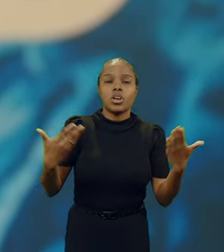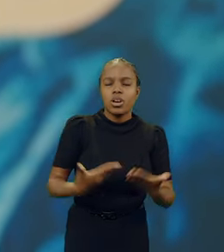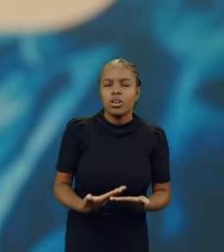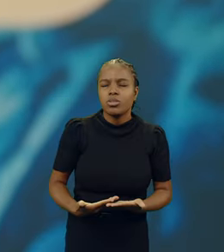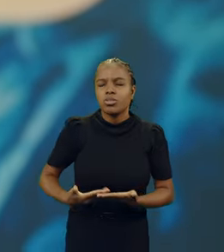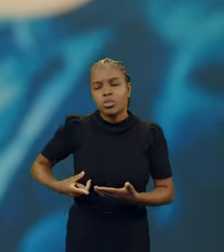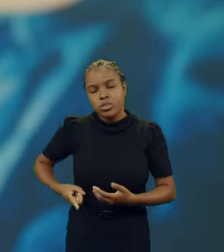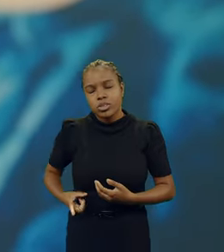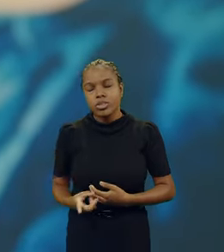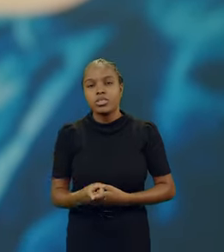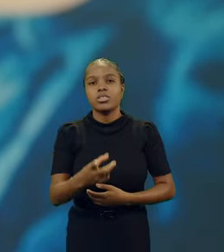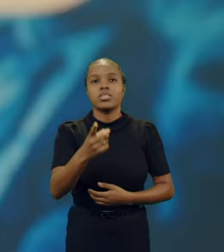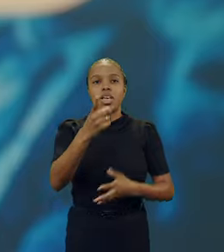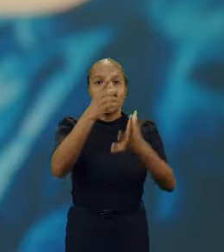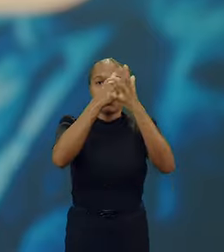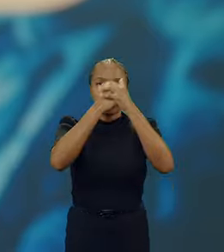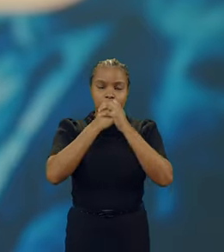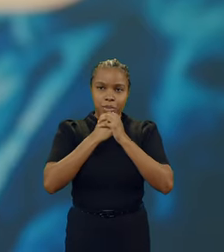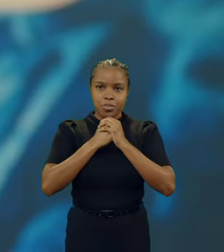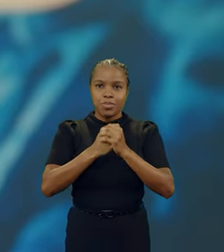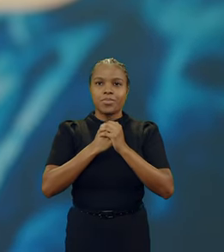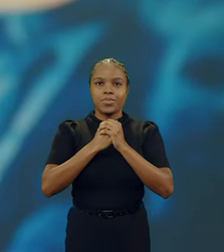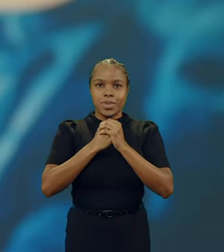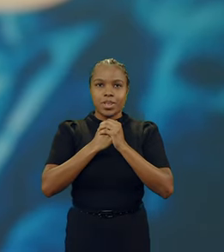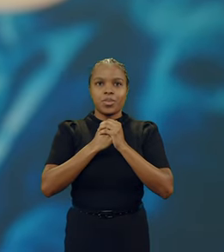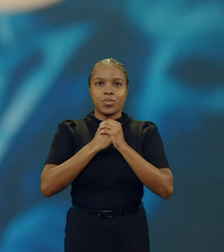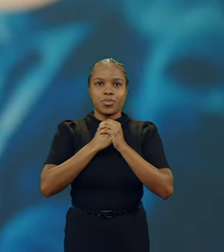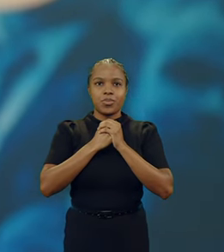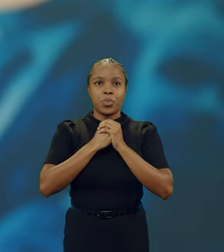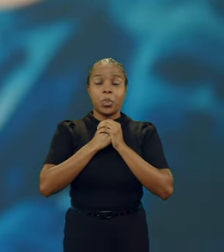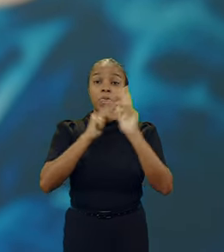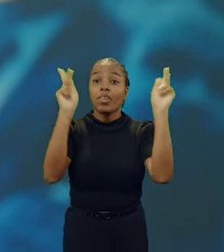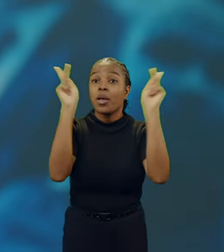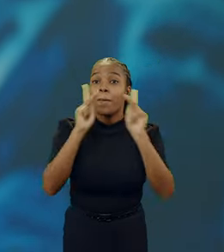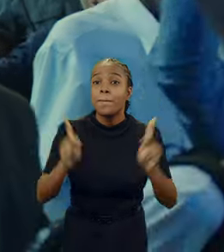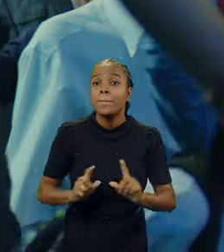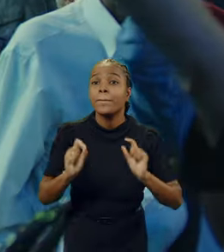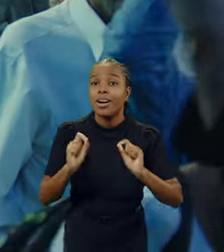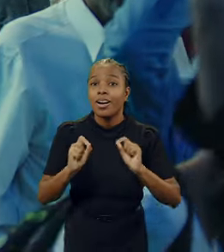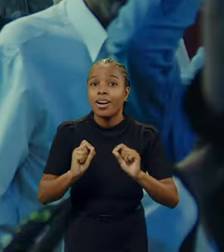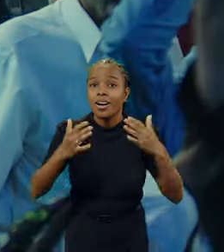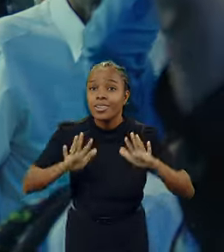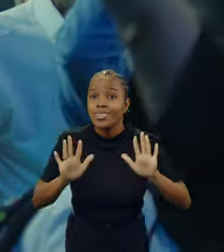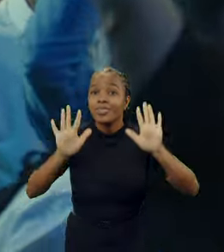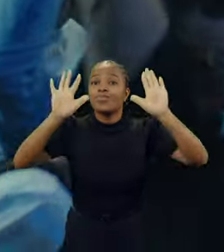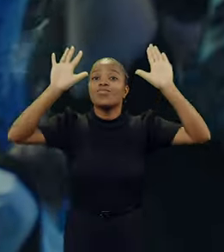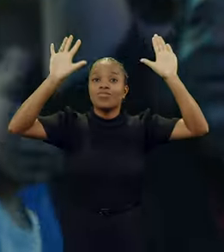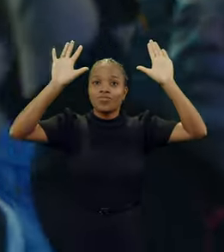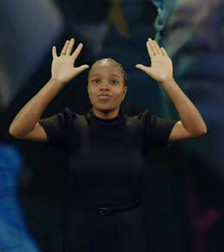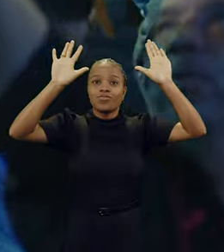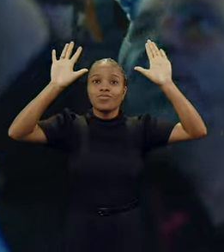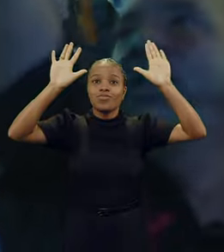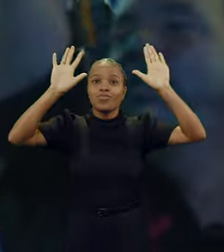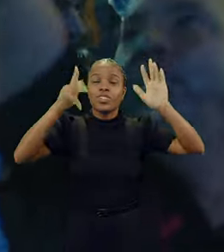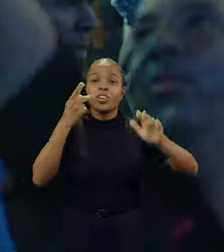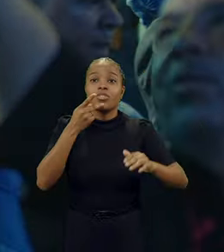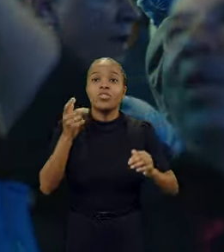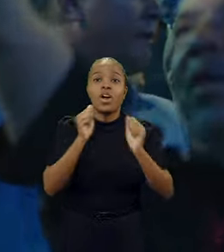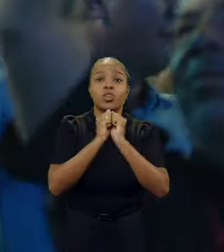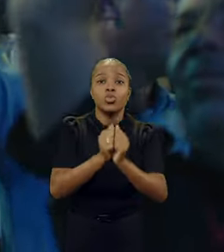e para sempre. Quem tem a paz de Jesus, levanta a mão e enche o pulmão de ar e diga assim